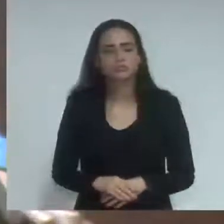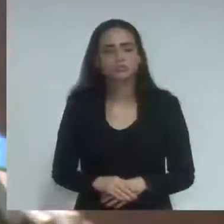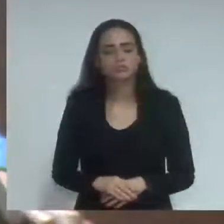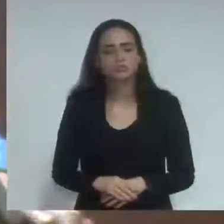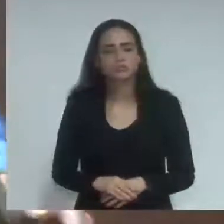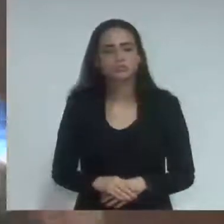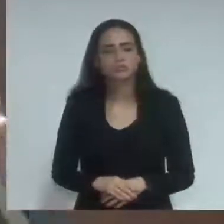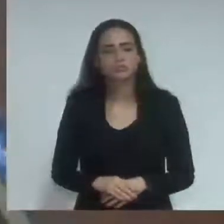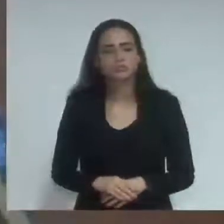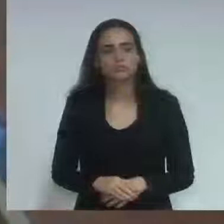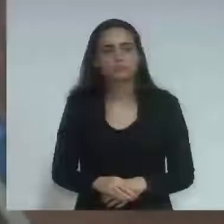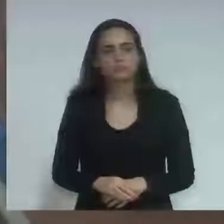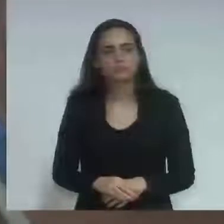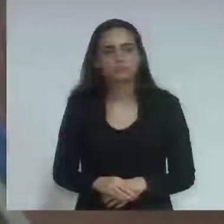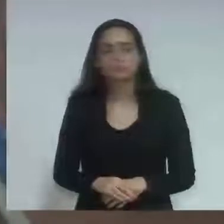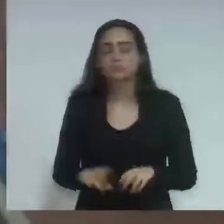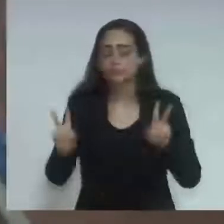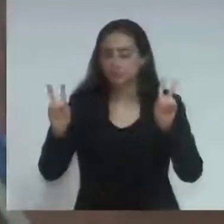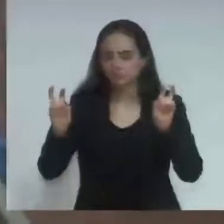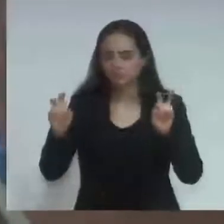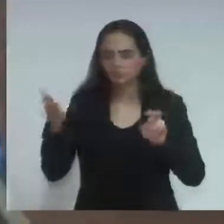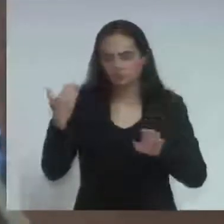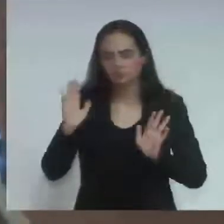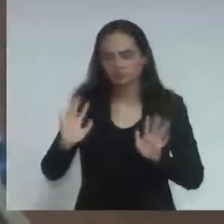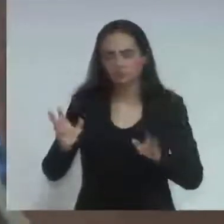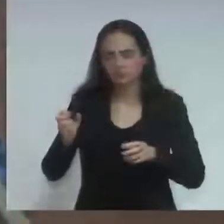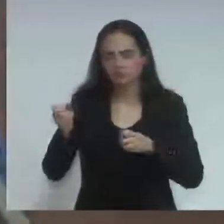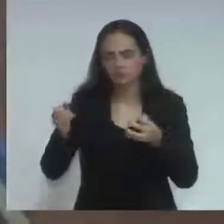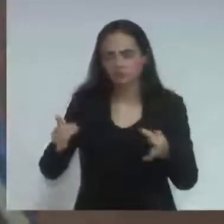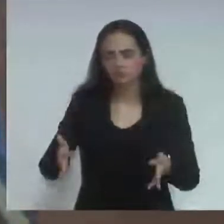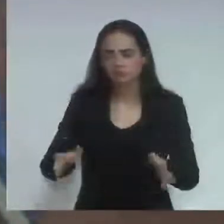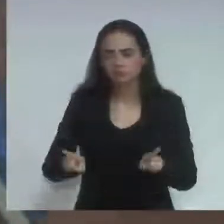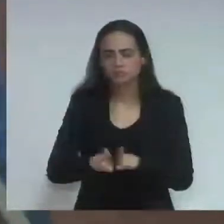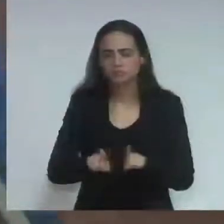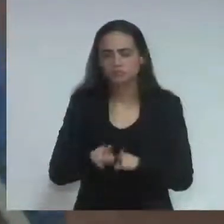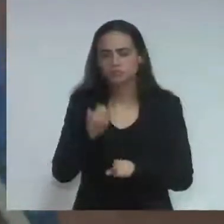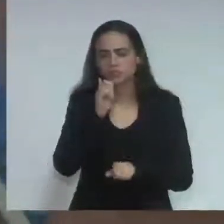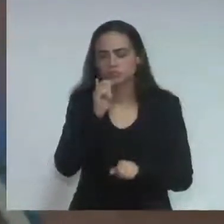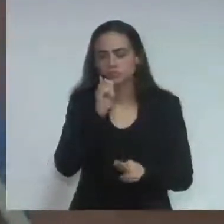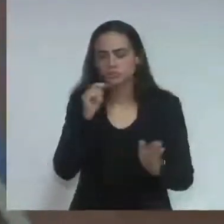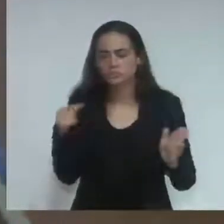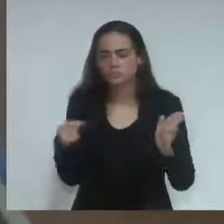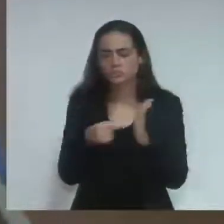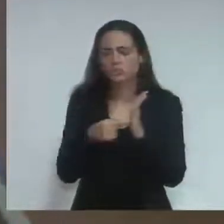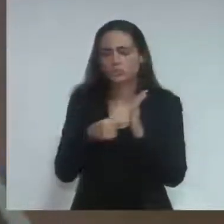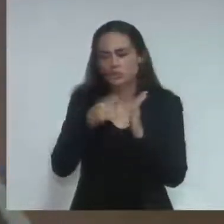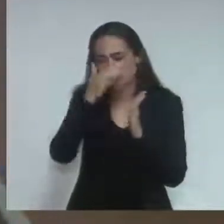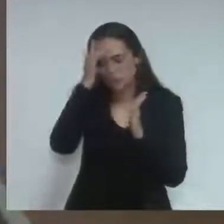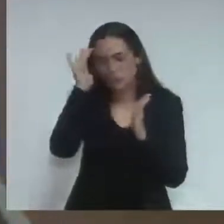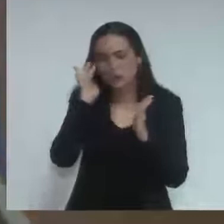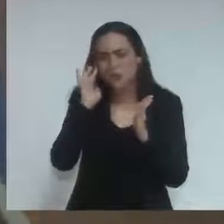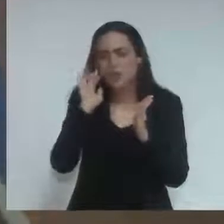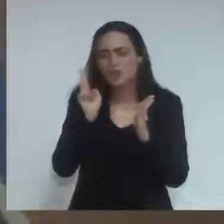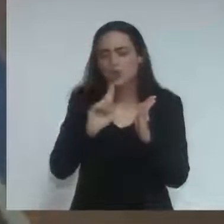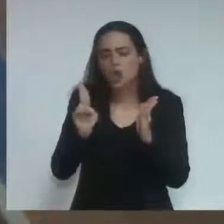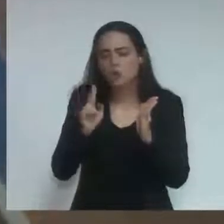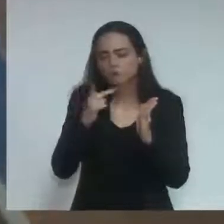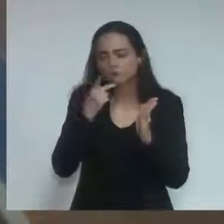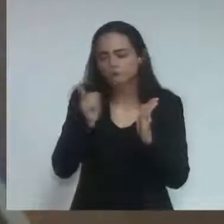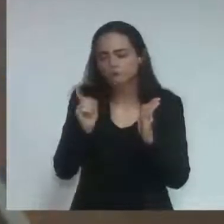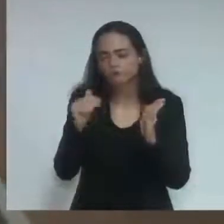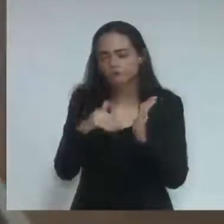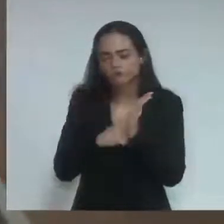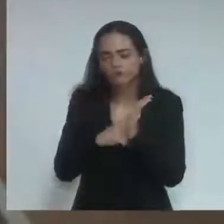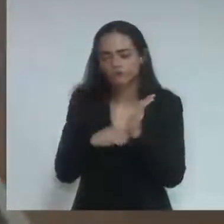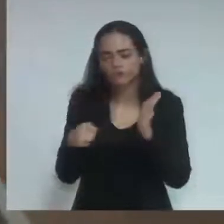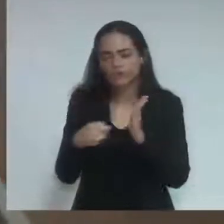relação que também já foi abordado, a denúncias anônimas, que para mim eu acho que é um dos piores atos de covardia que tem, porque se a